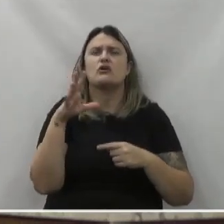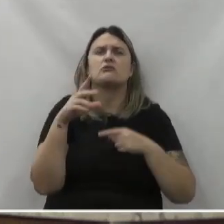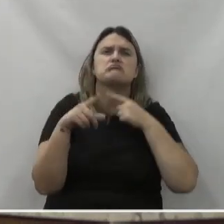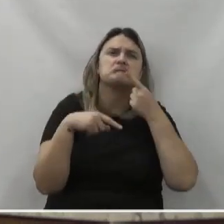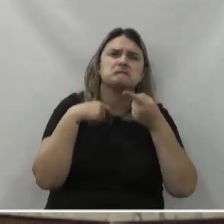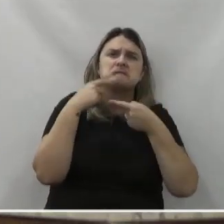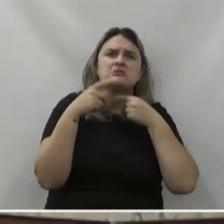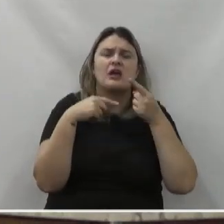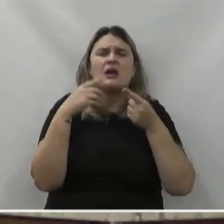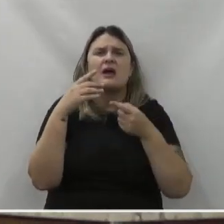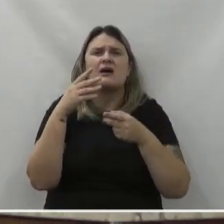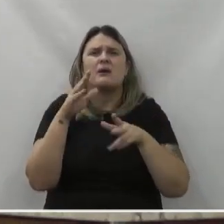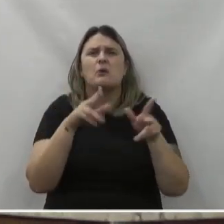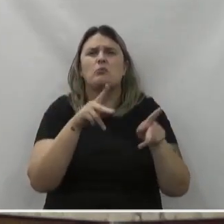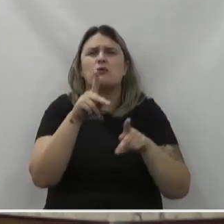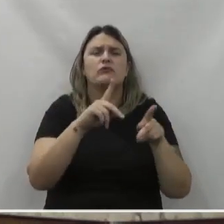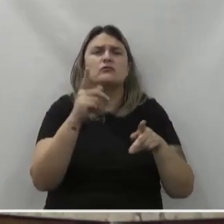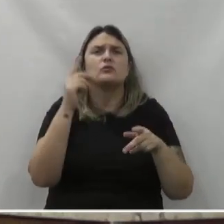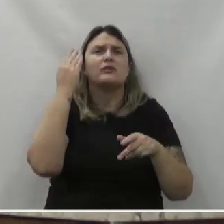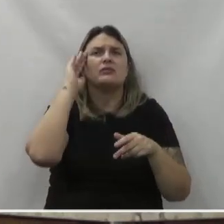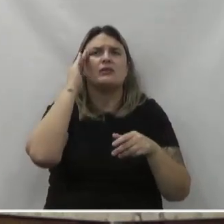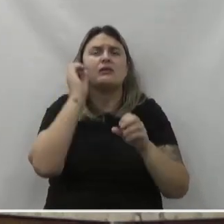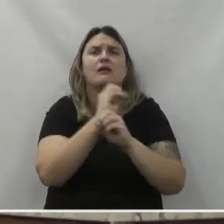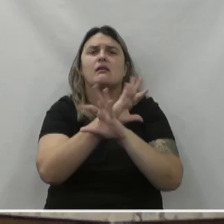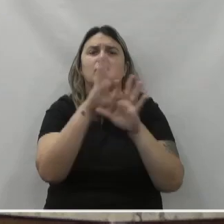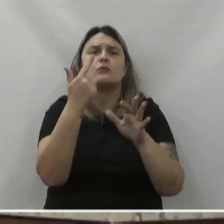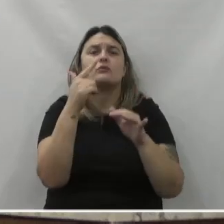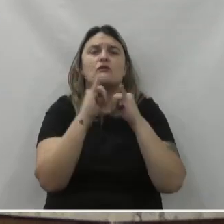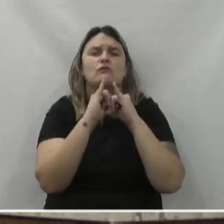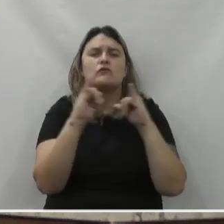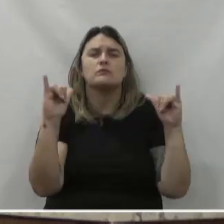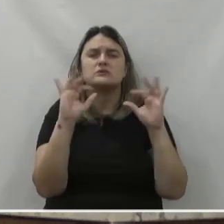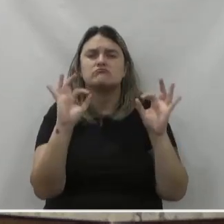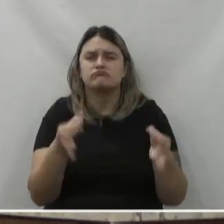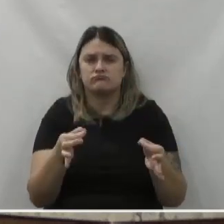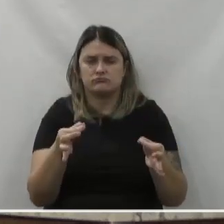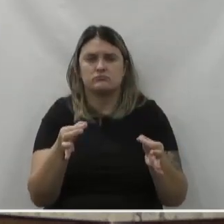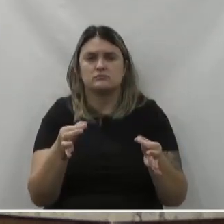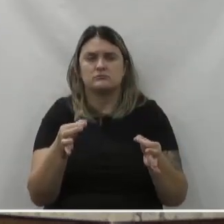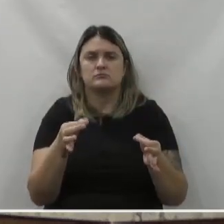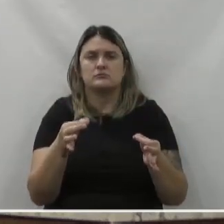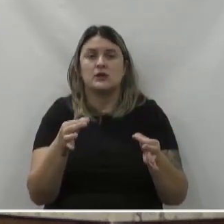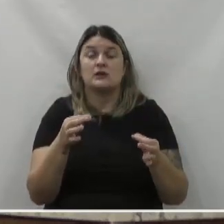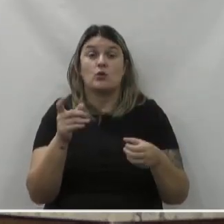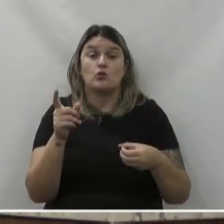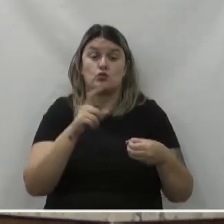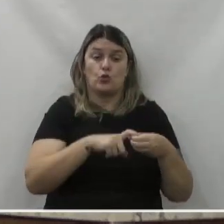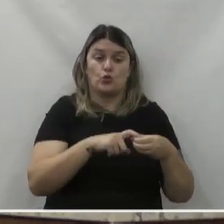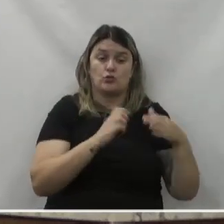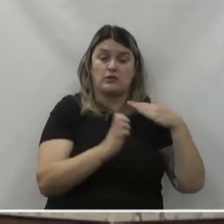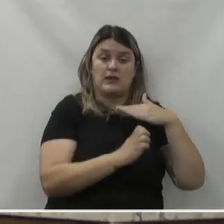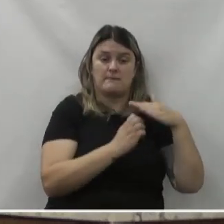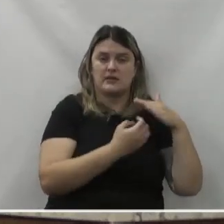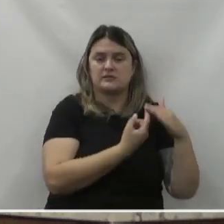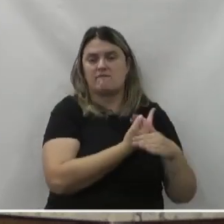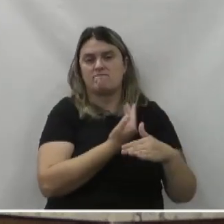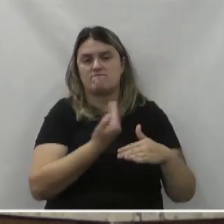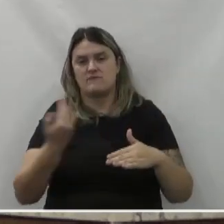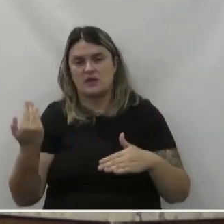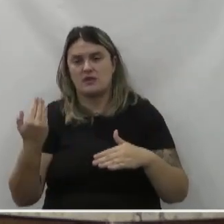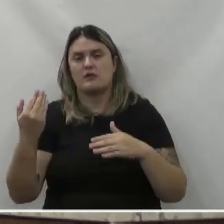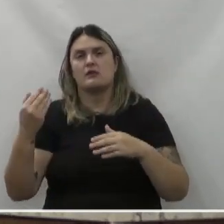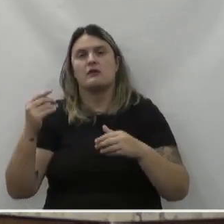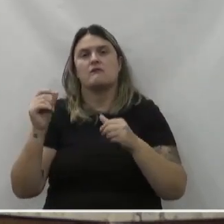a população não tem de fato a informação correta. Então a audiência pública seria com o